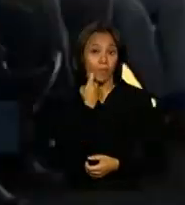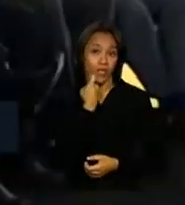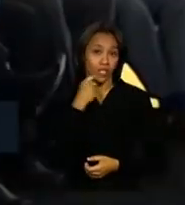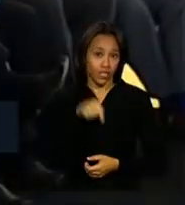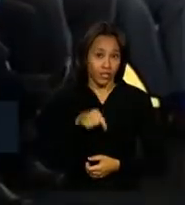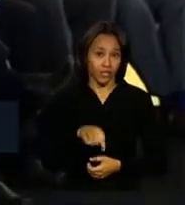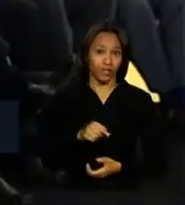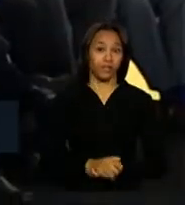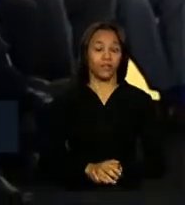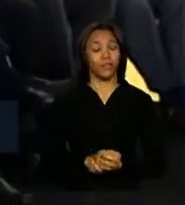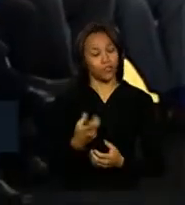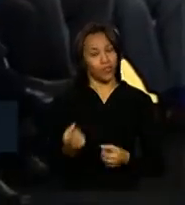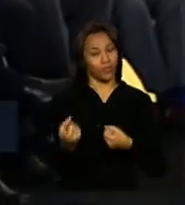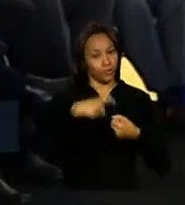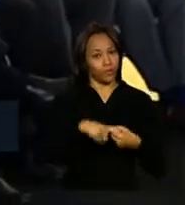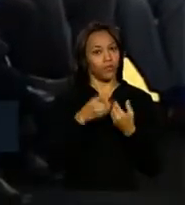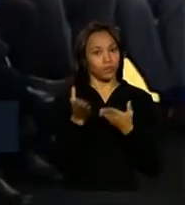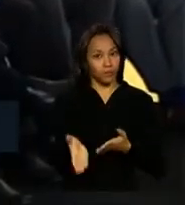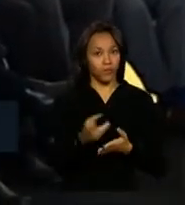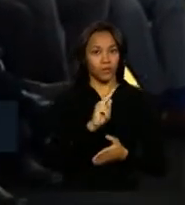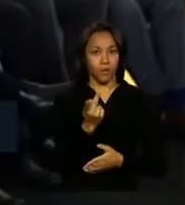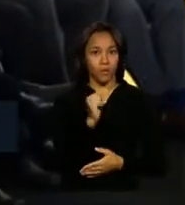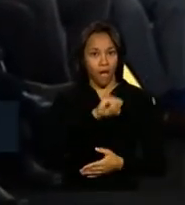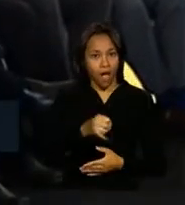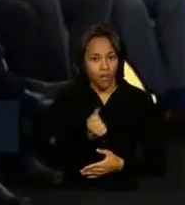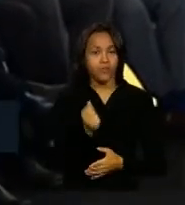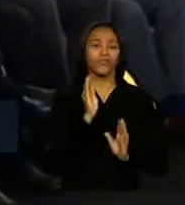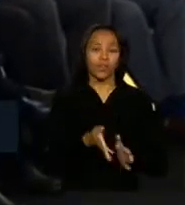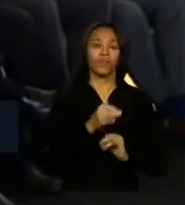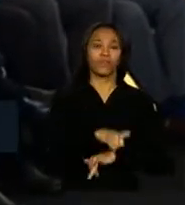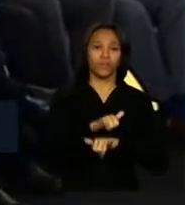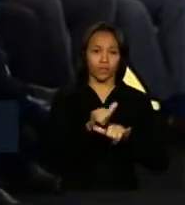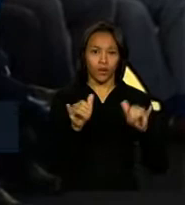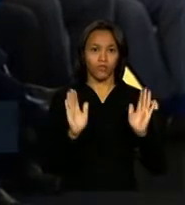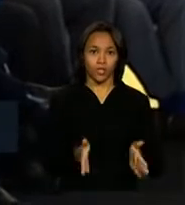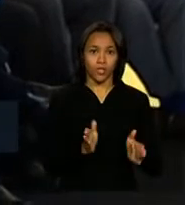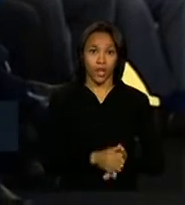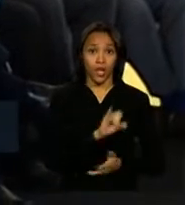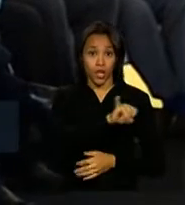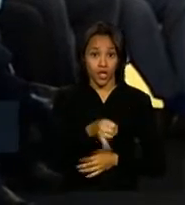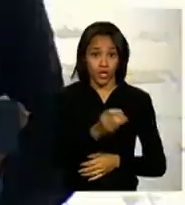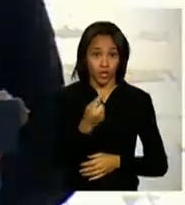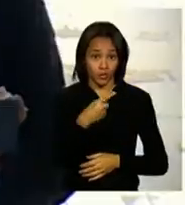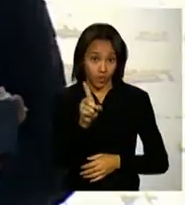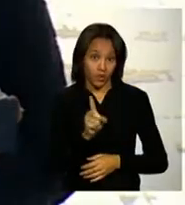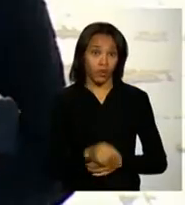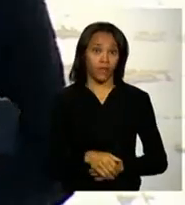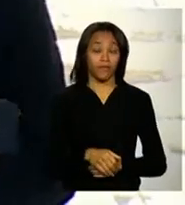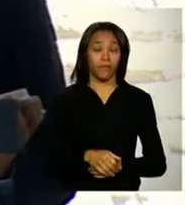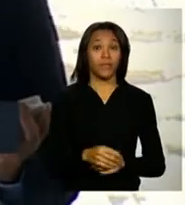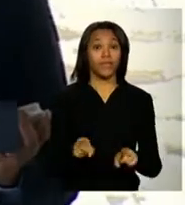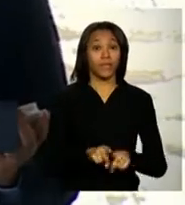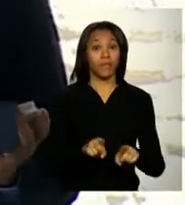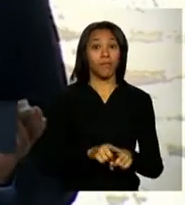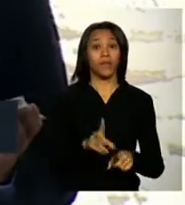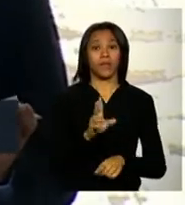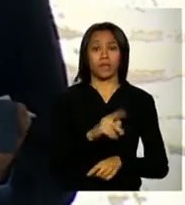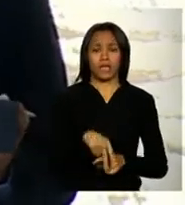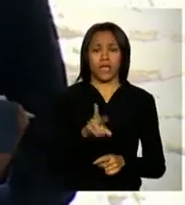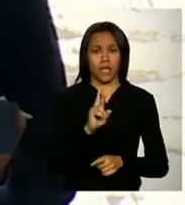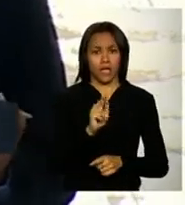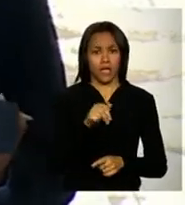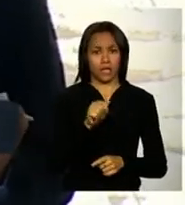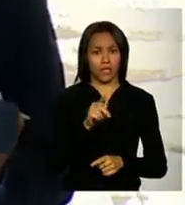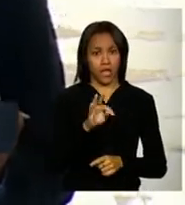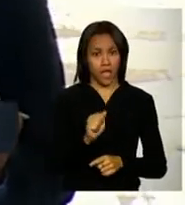estamos com parceria com vocês ajudando já foi falado aqui Zé Fagundes Neto o Renato que era